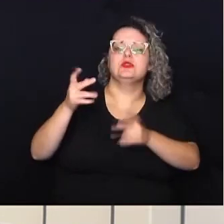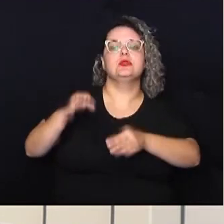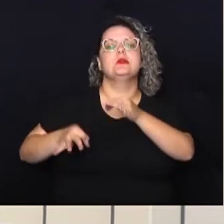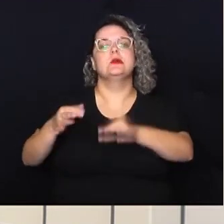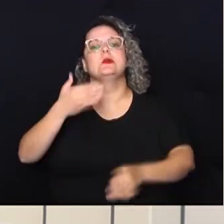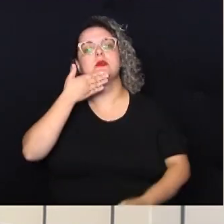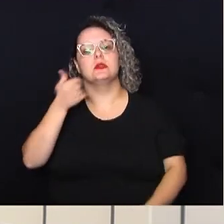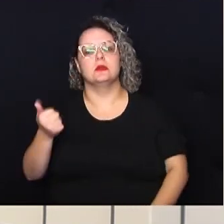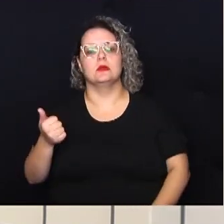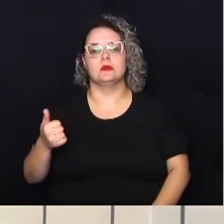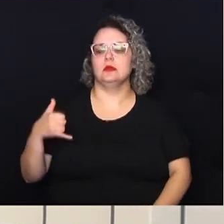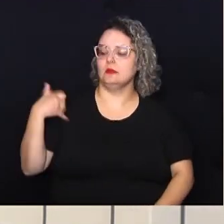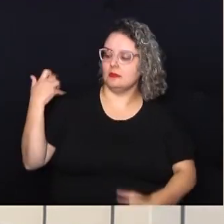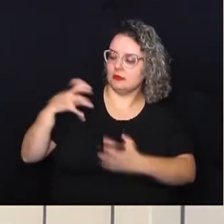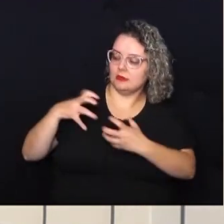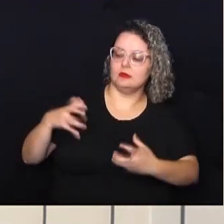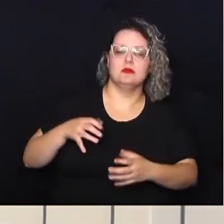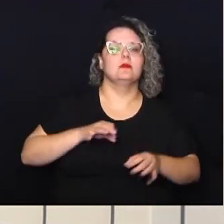idade e o programa